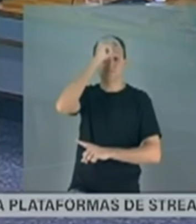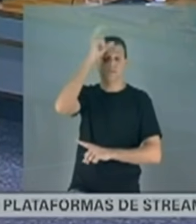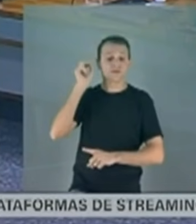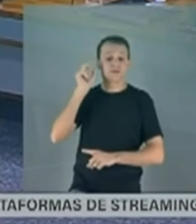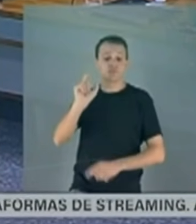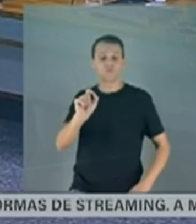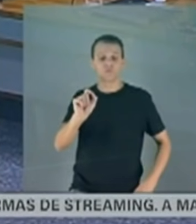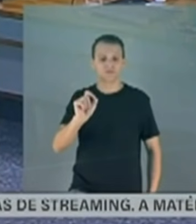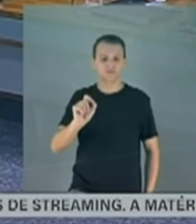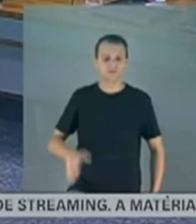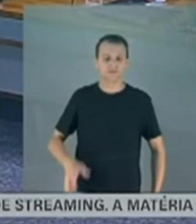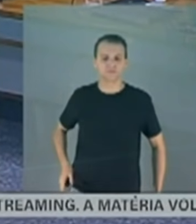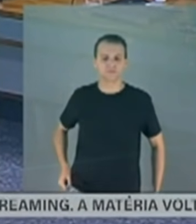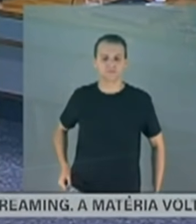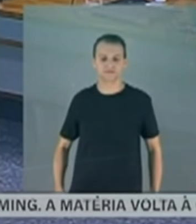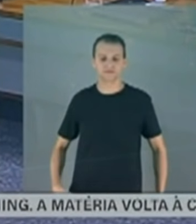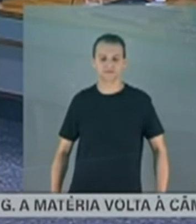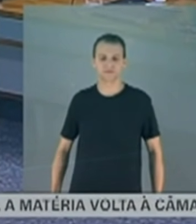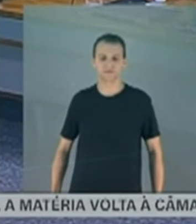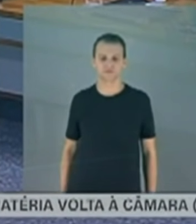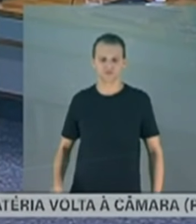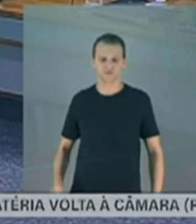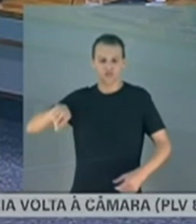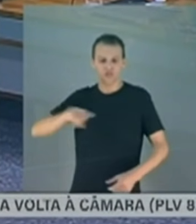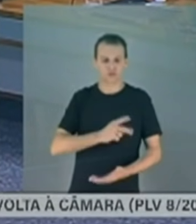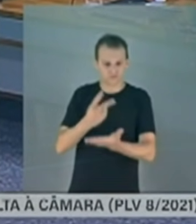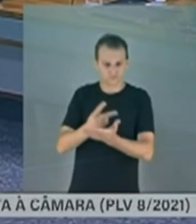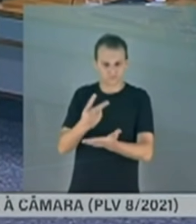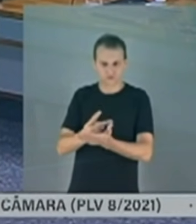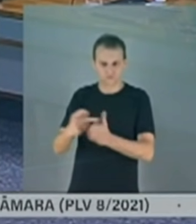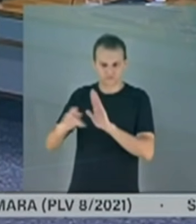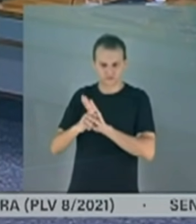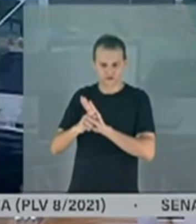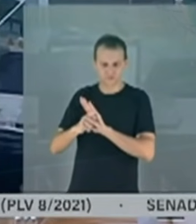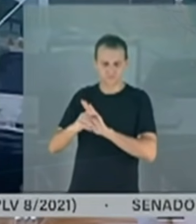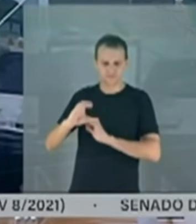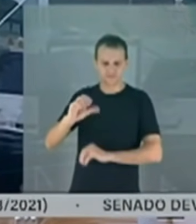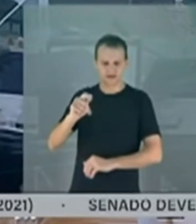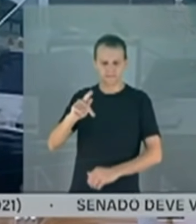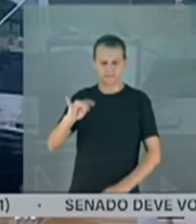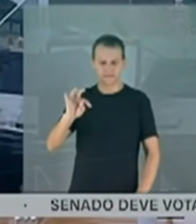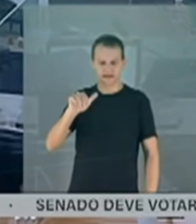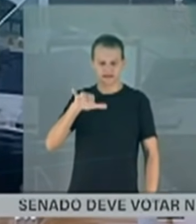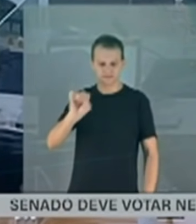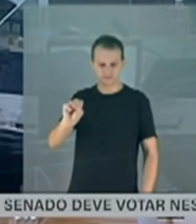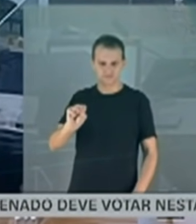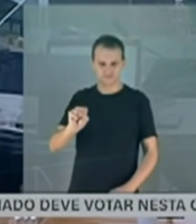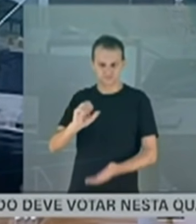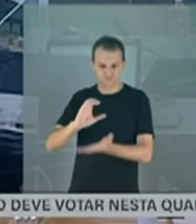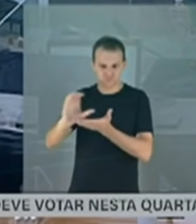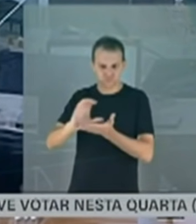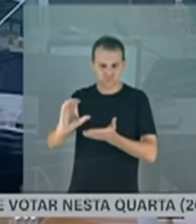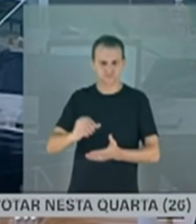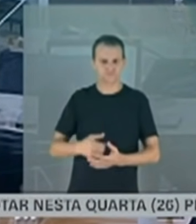Aziz, vamos ouvir mesmo os prefeitos de capitais? Olha, senador Eduardo Girão, Vossa Excelência é um